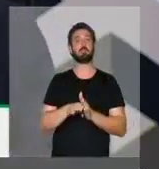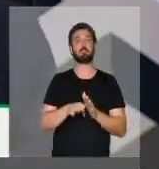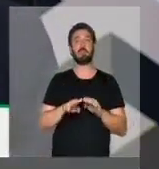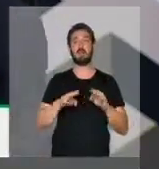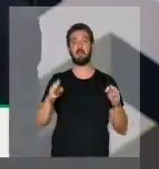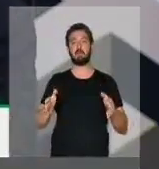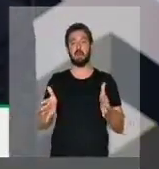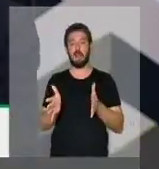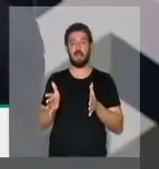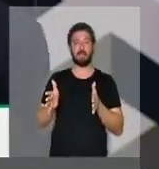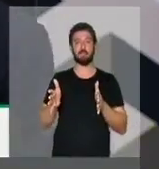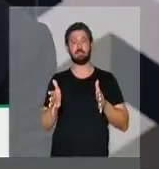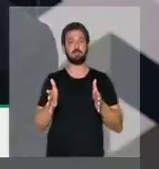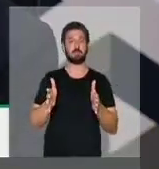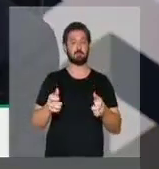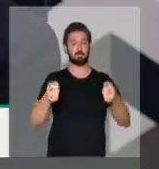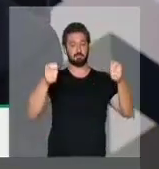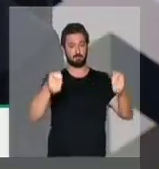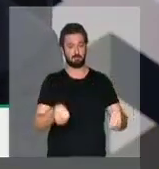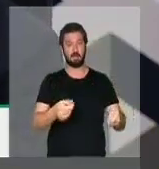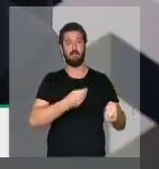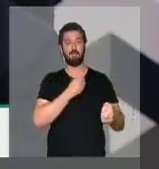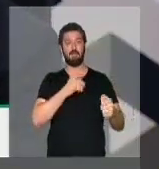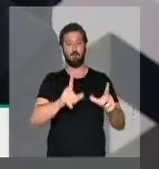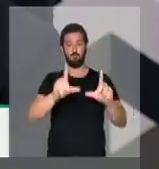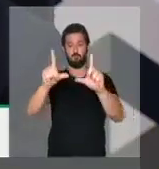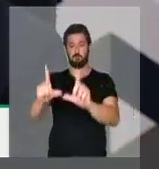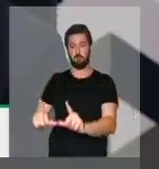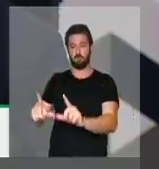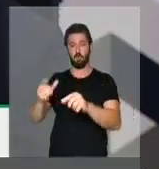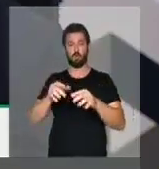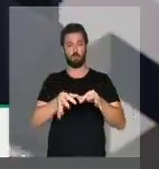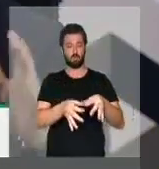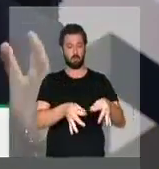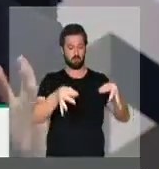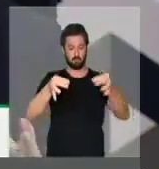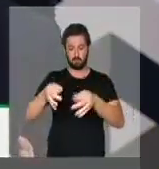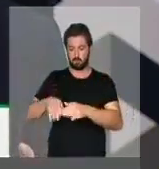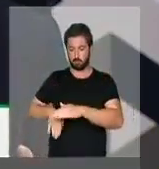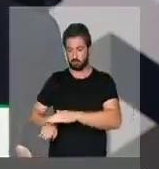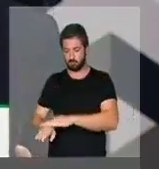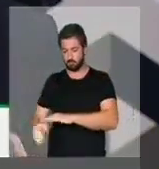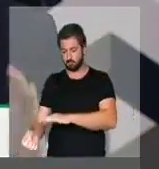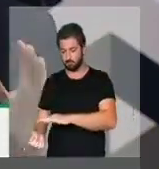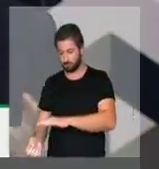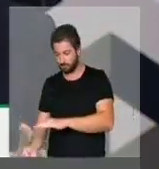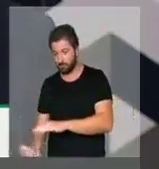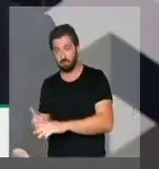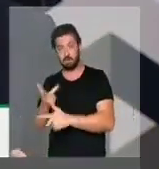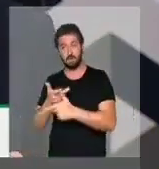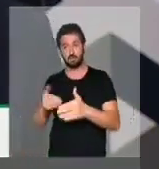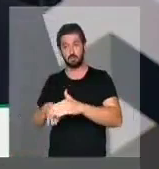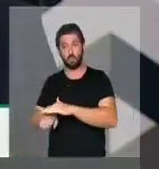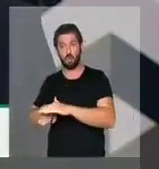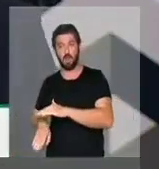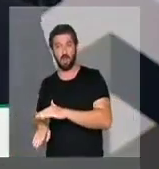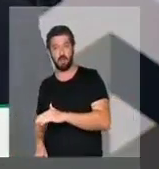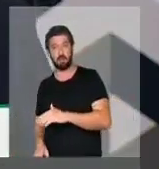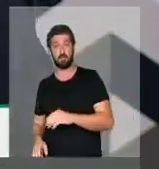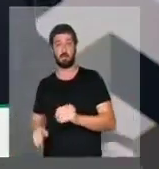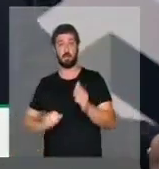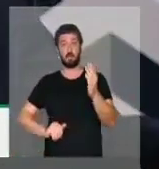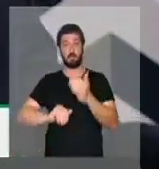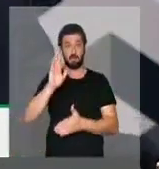na mesa com uma caixinha e põe a caixinha, ali está a vida dele, e ele põe na gavetinha, nos escaninhos, a sua vida. E o dia